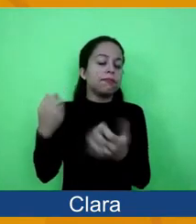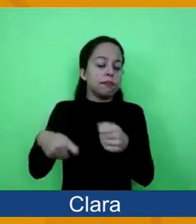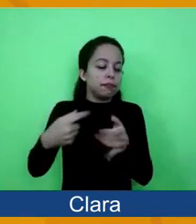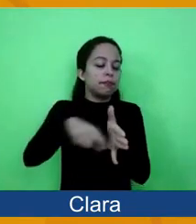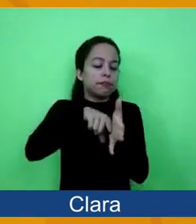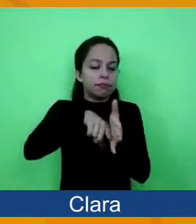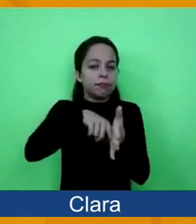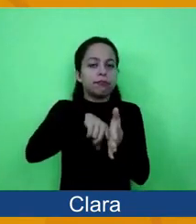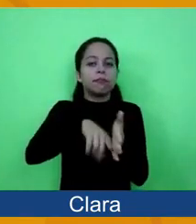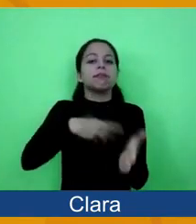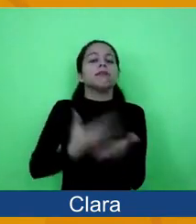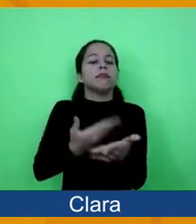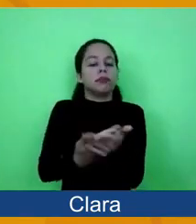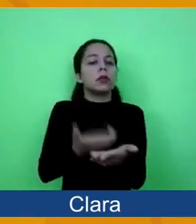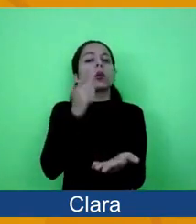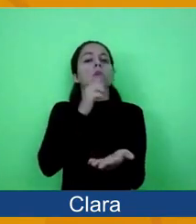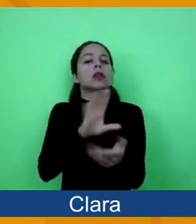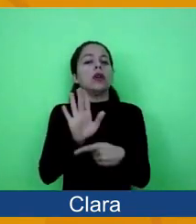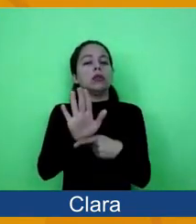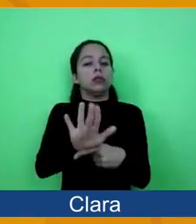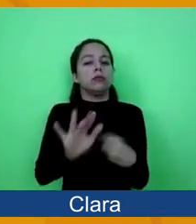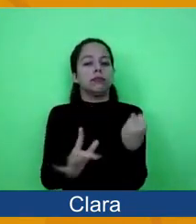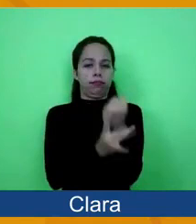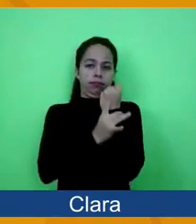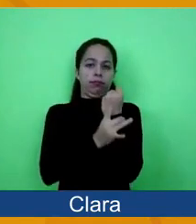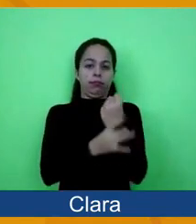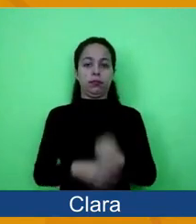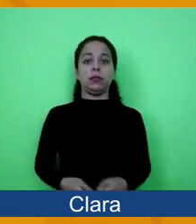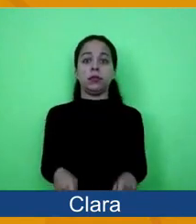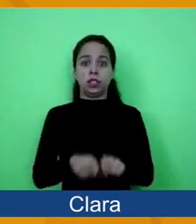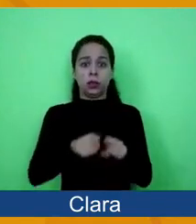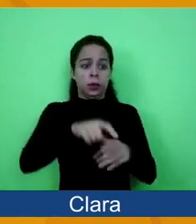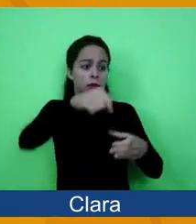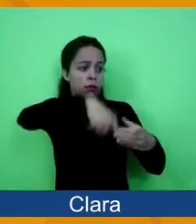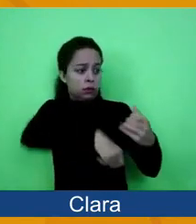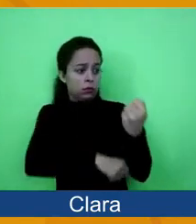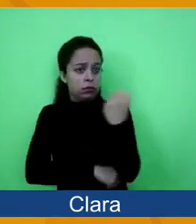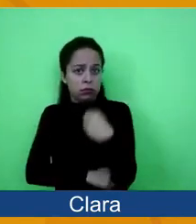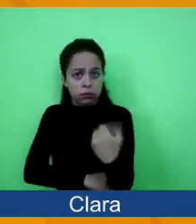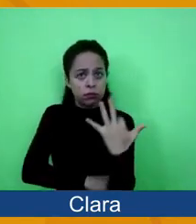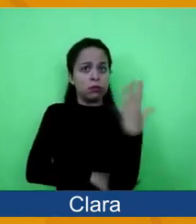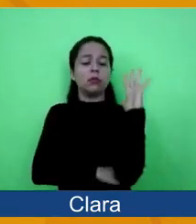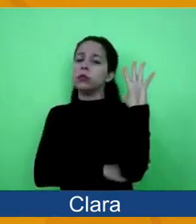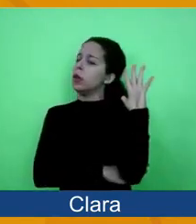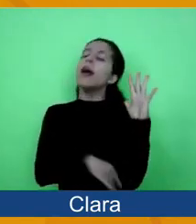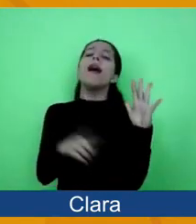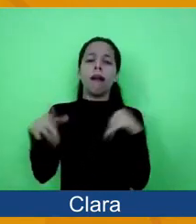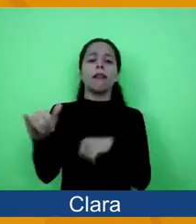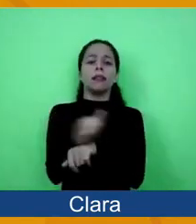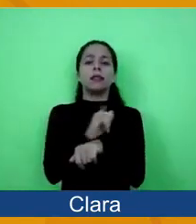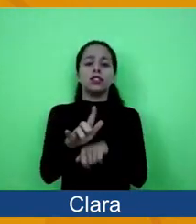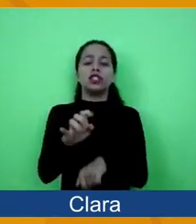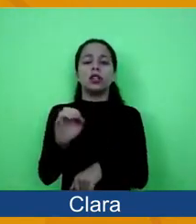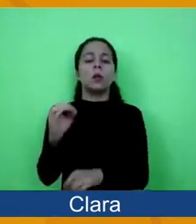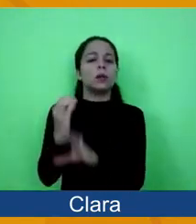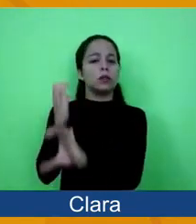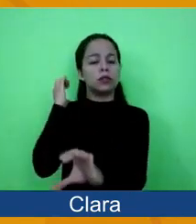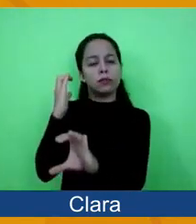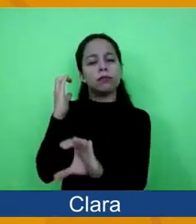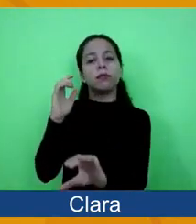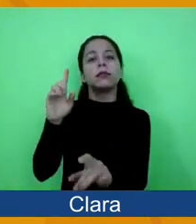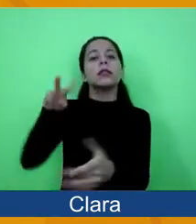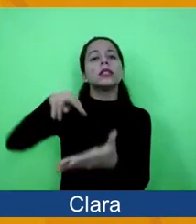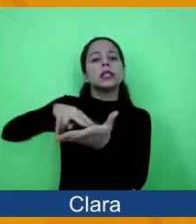seguras, né? Reflorestamento é medida de geoengenharia, é captura ativa de carbono, retirada de carbono da atmosfera.